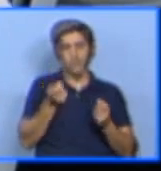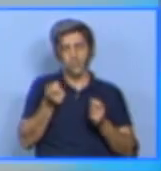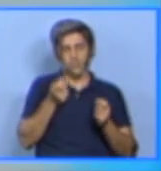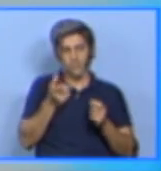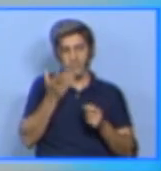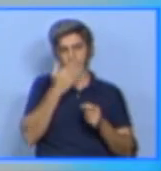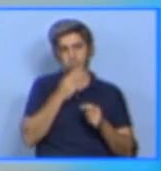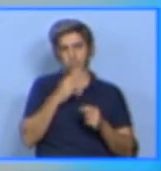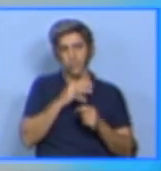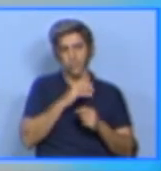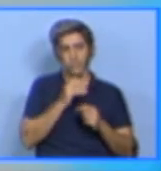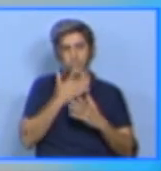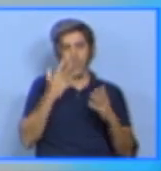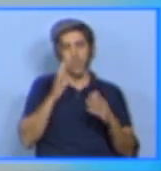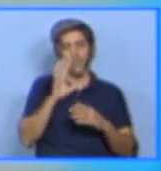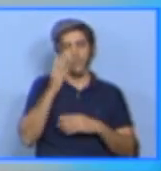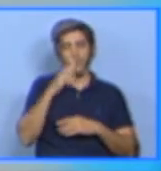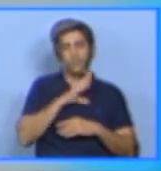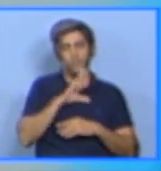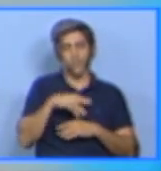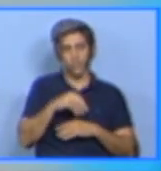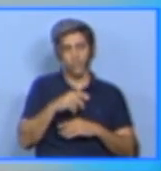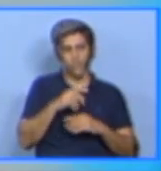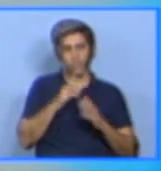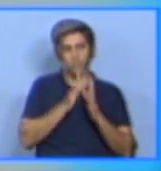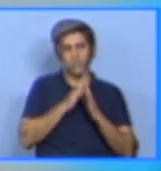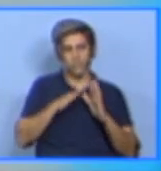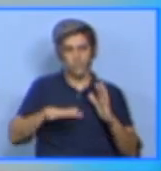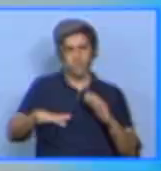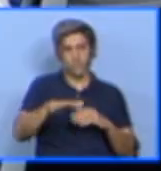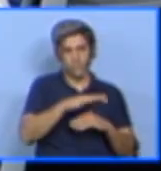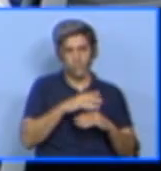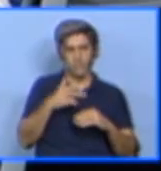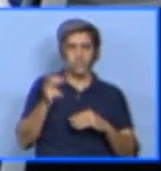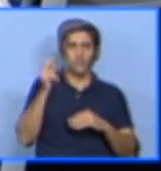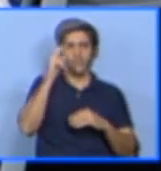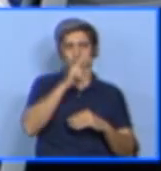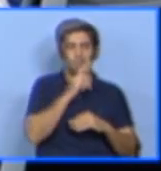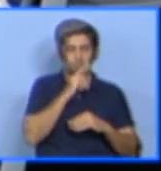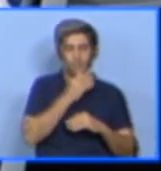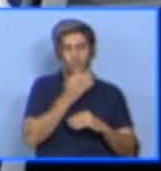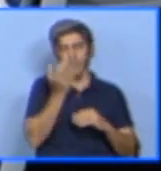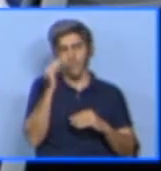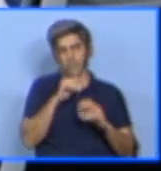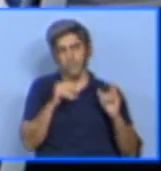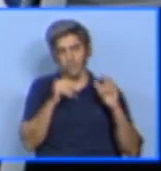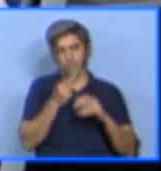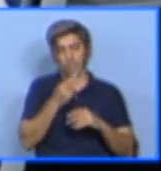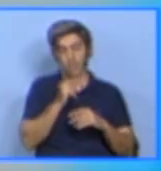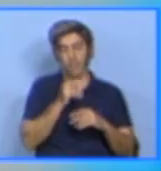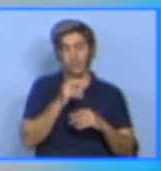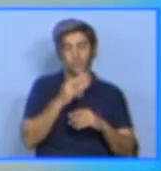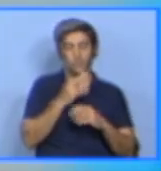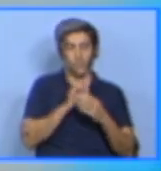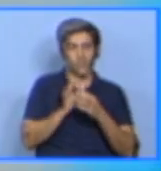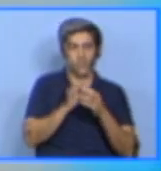era a maior diocese do mundo. E esse homem também vem a Fátima. Portanto, há toda uma realidade de países da ex-União Soviética e